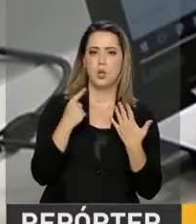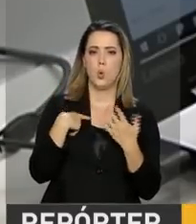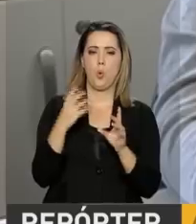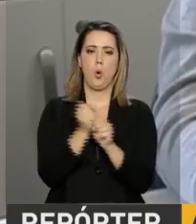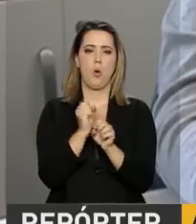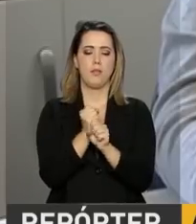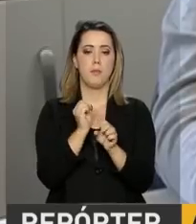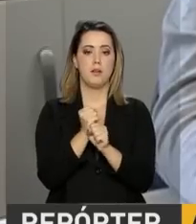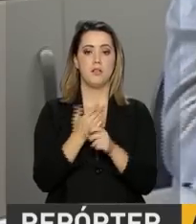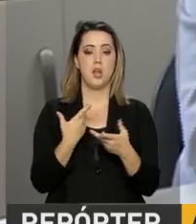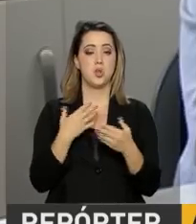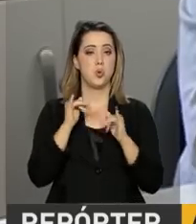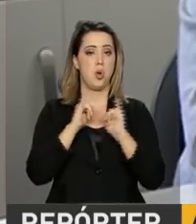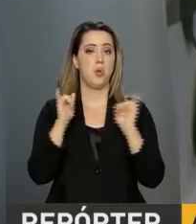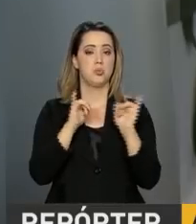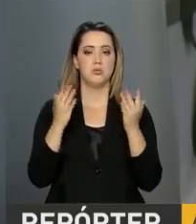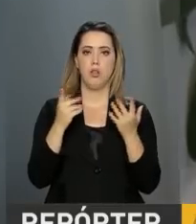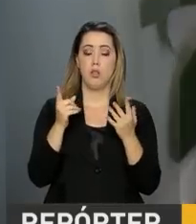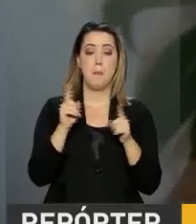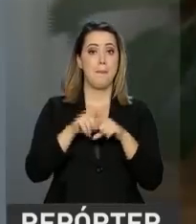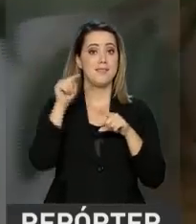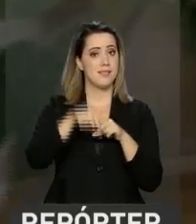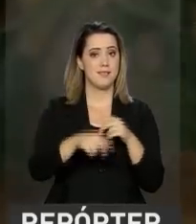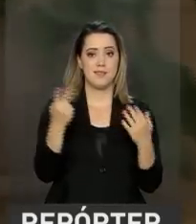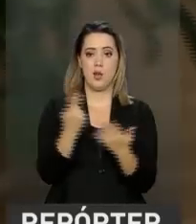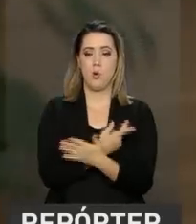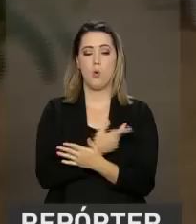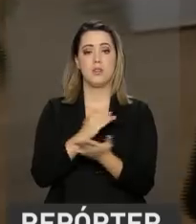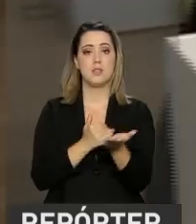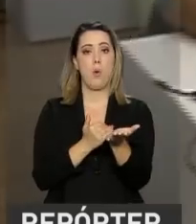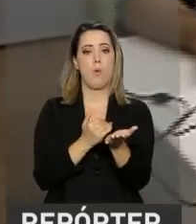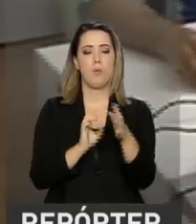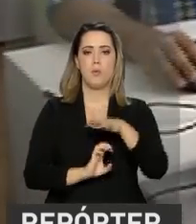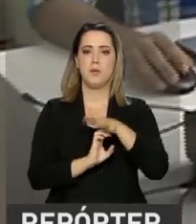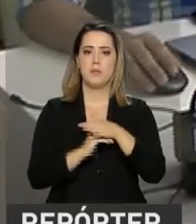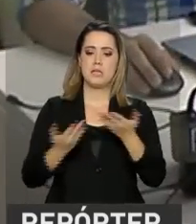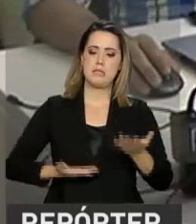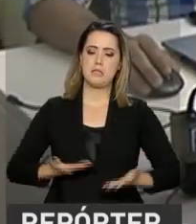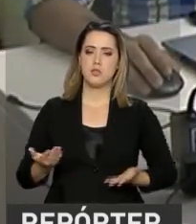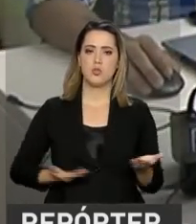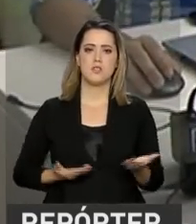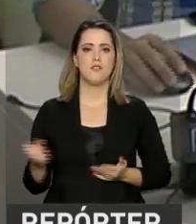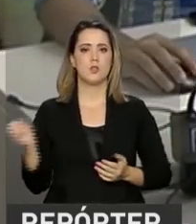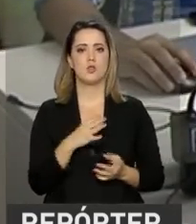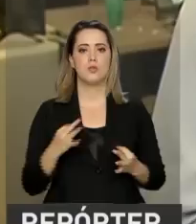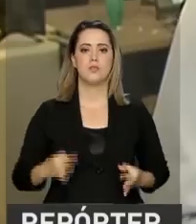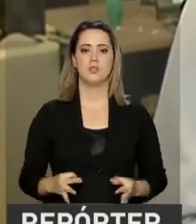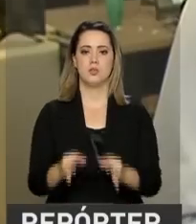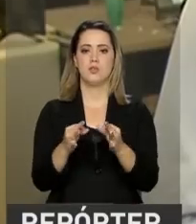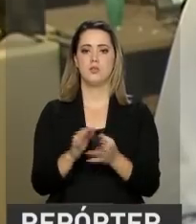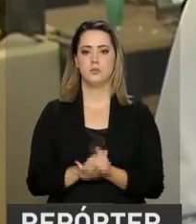contabilidade uma agência de publicidade mas aqui funciona uma Startup uma empresa de serviços e inovações tecnológicas